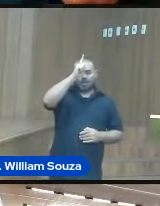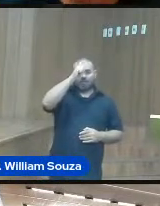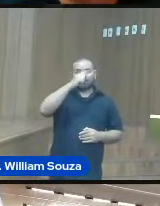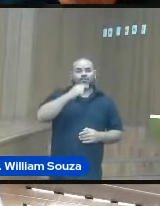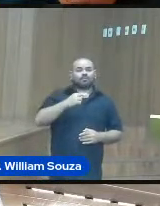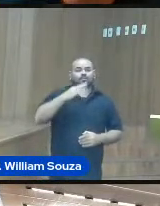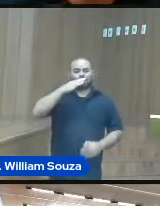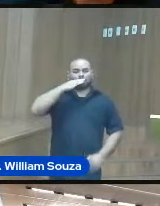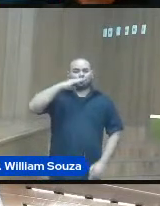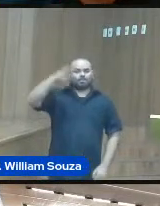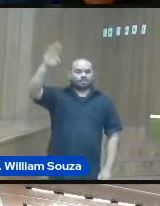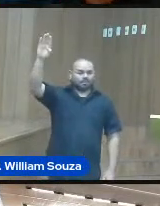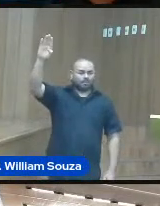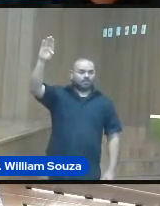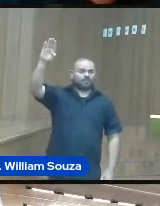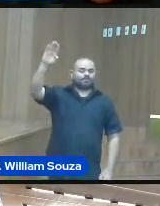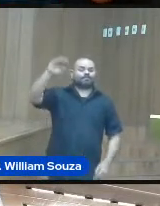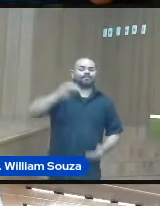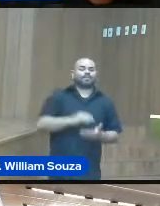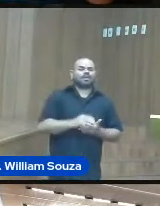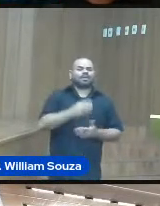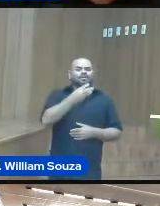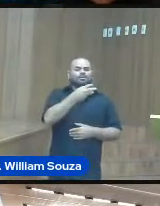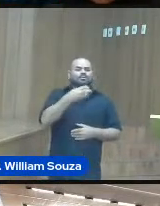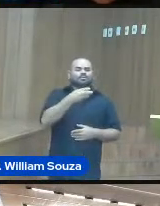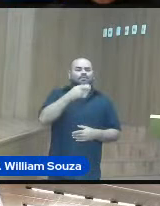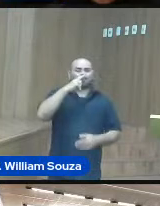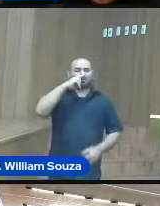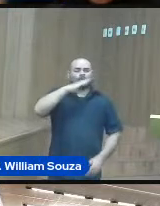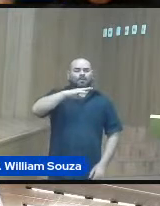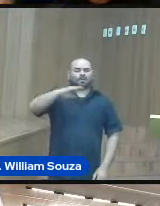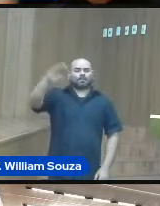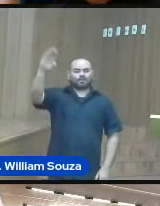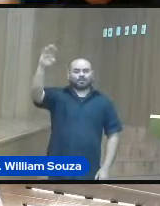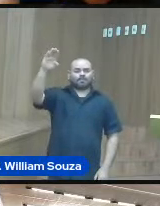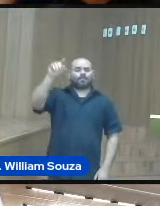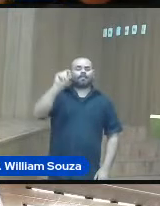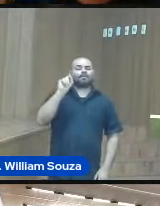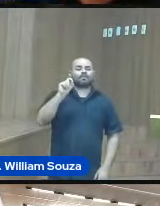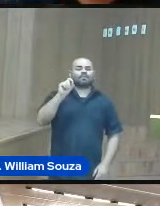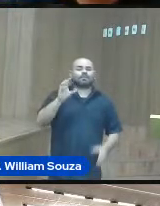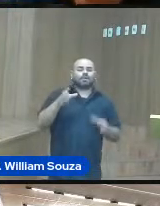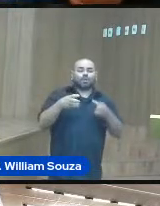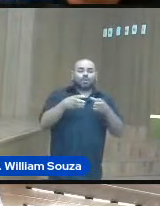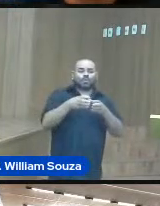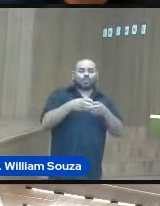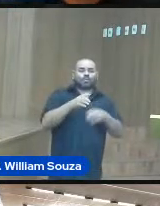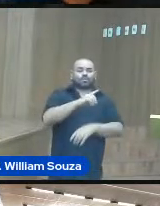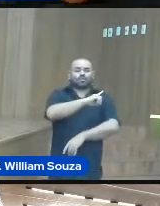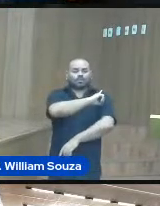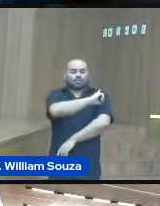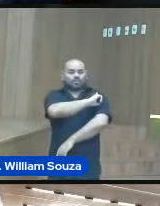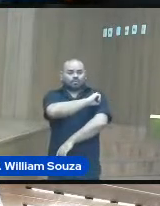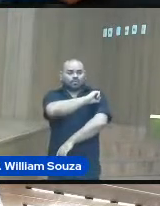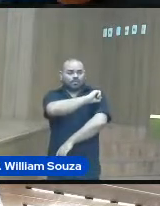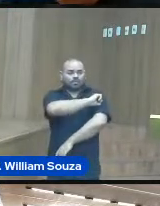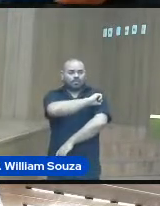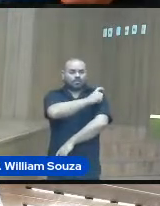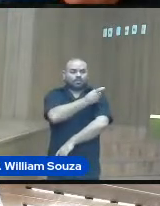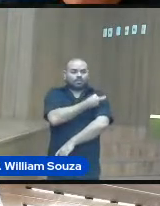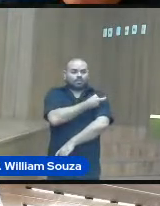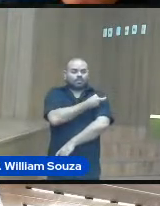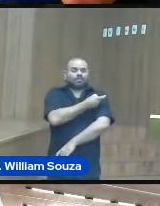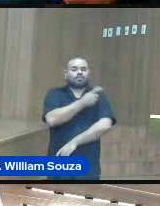em 1933, quando Hitler ascende, né, no Partido Nazista, já ao nível do